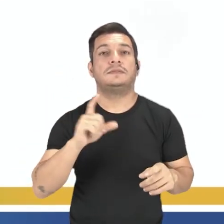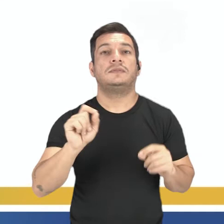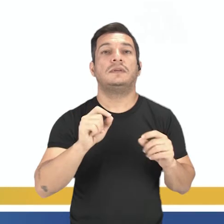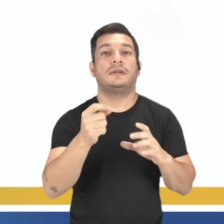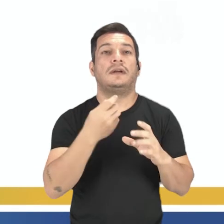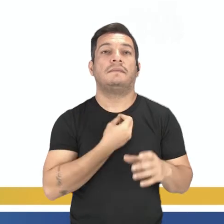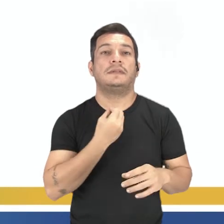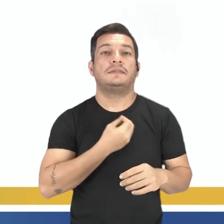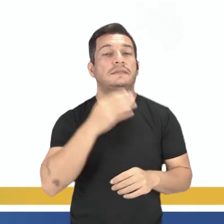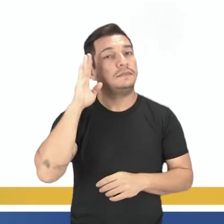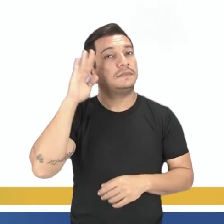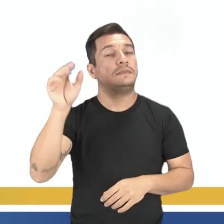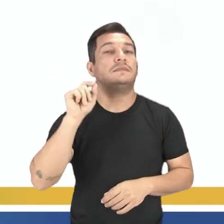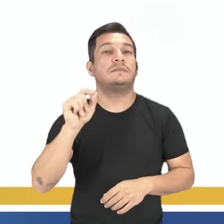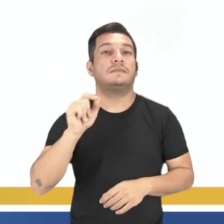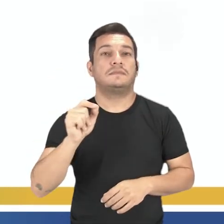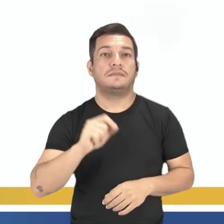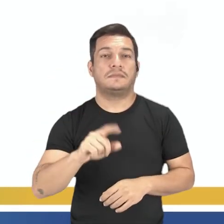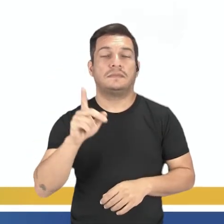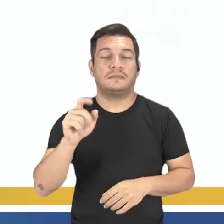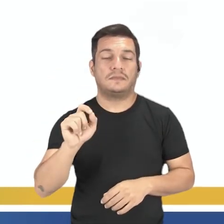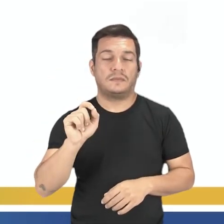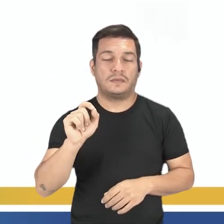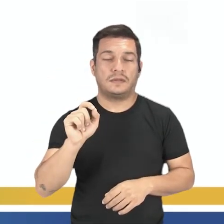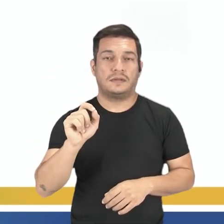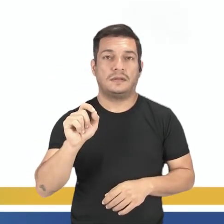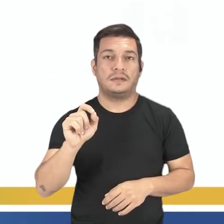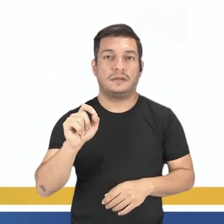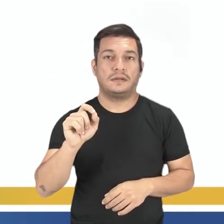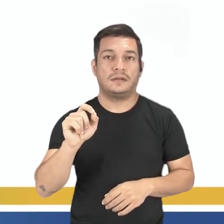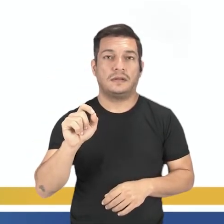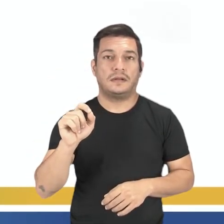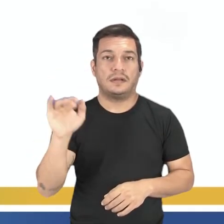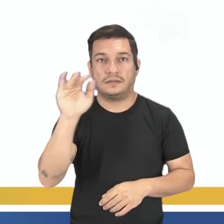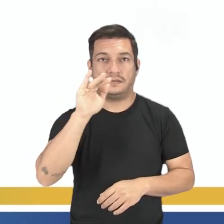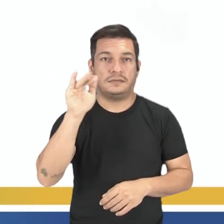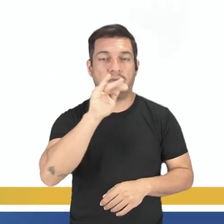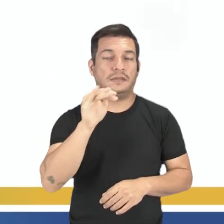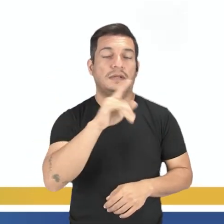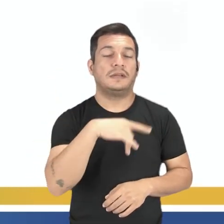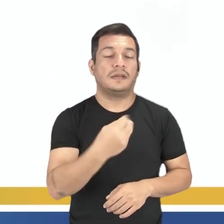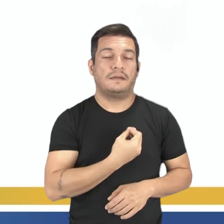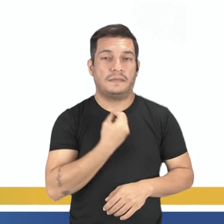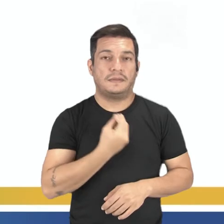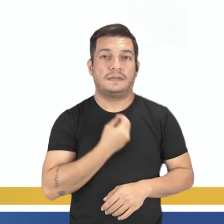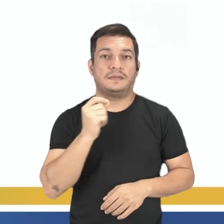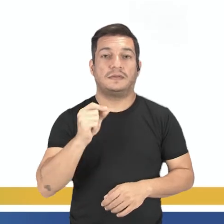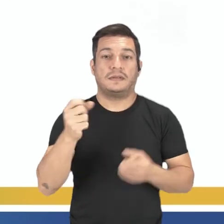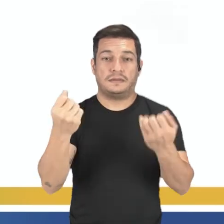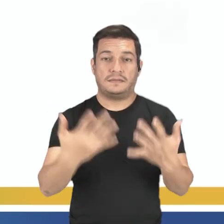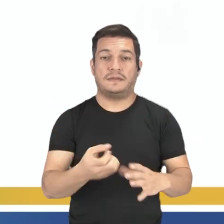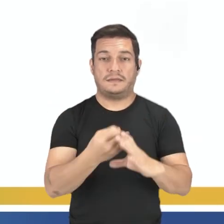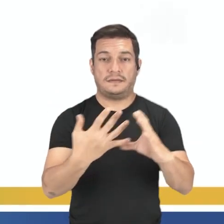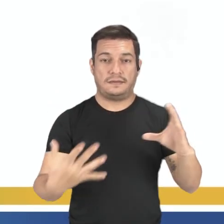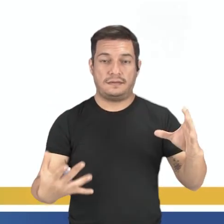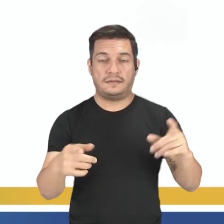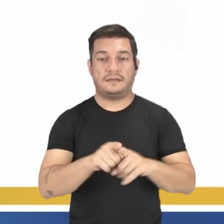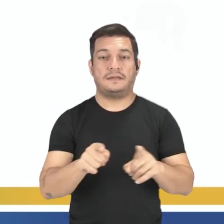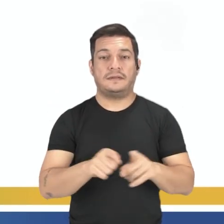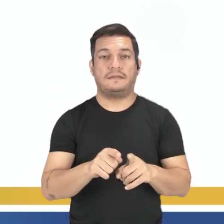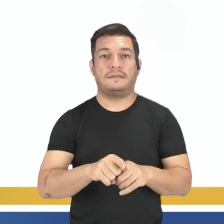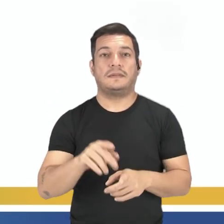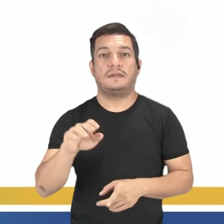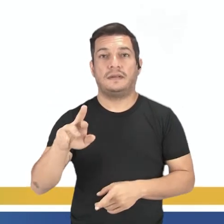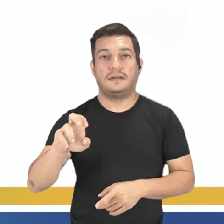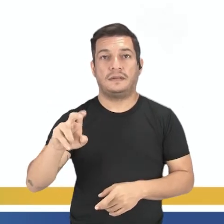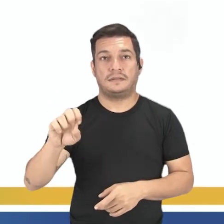tinha presença principalmente dessa questão de alelos dominantes, onde a presença deles determinavam as características, e alelos